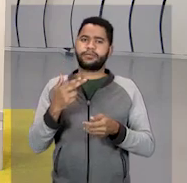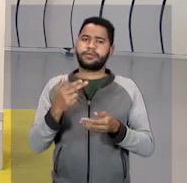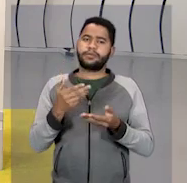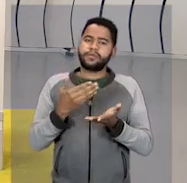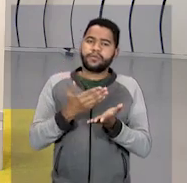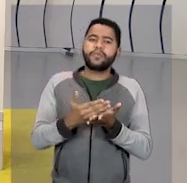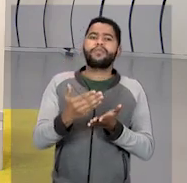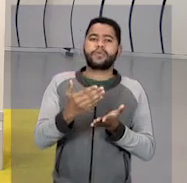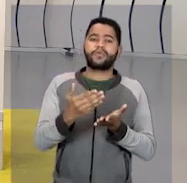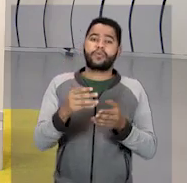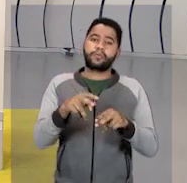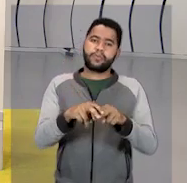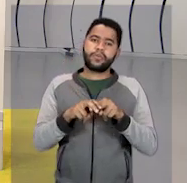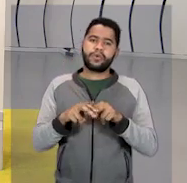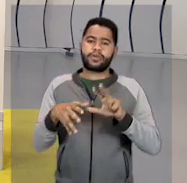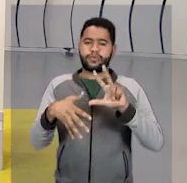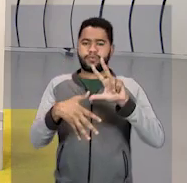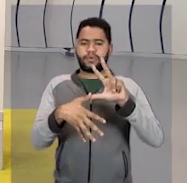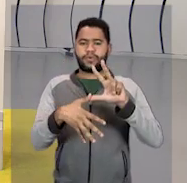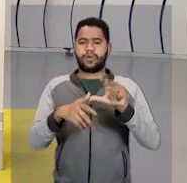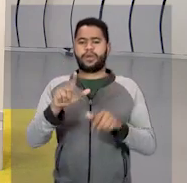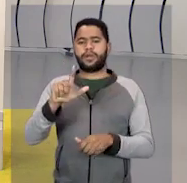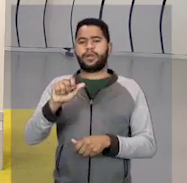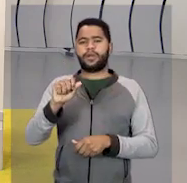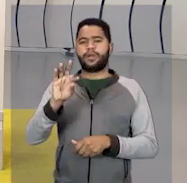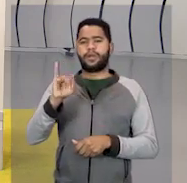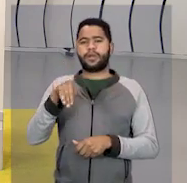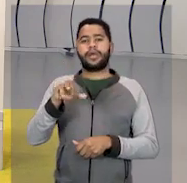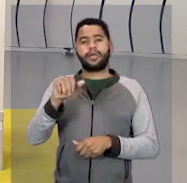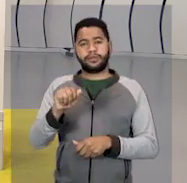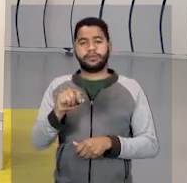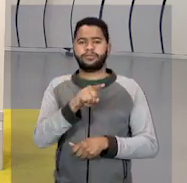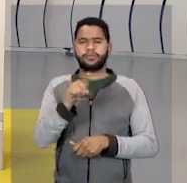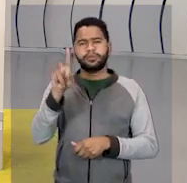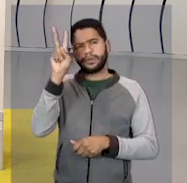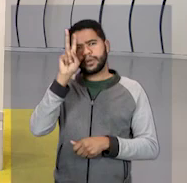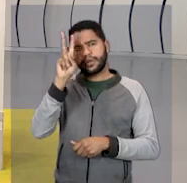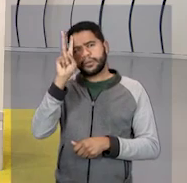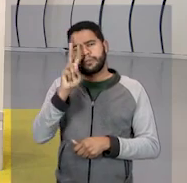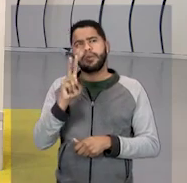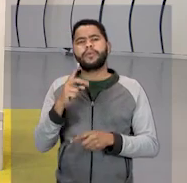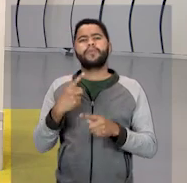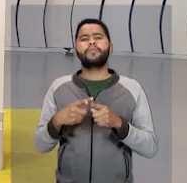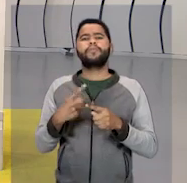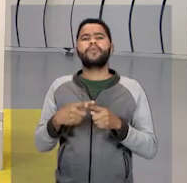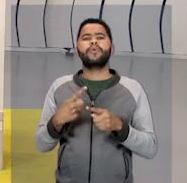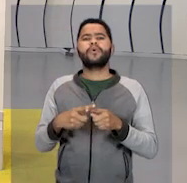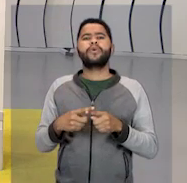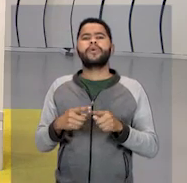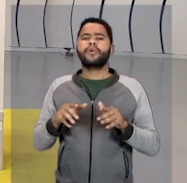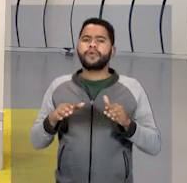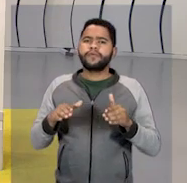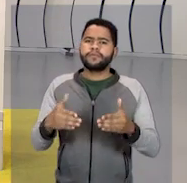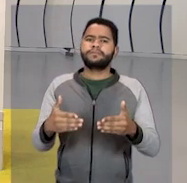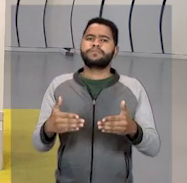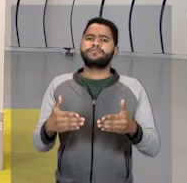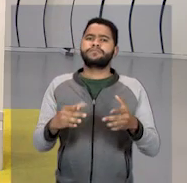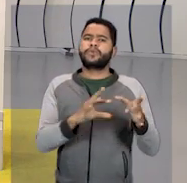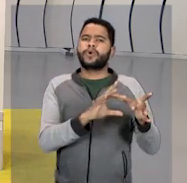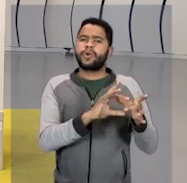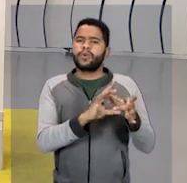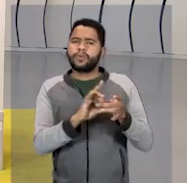a América Latina. Perfeito? Então, só para vocês relembrarem, né, por que nós iremos trabalhar esse